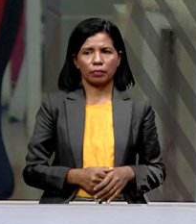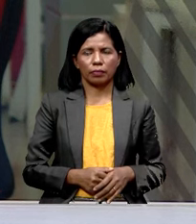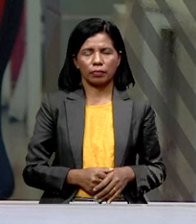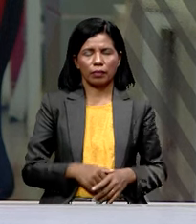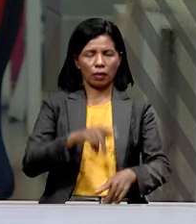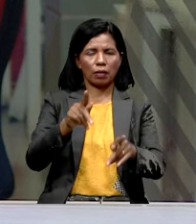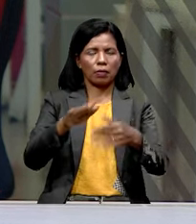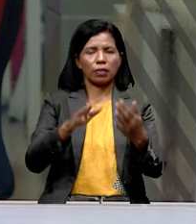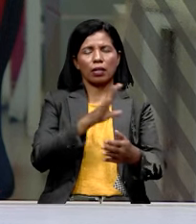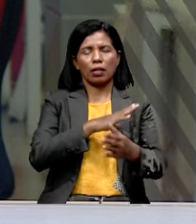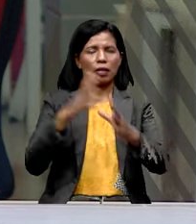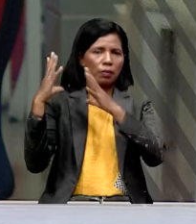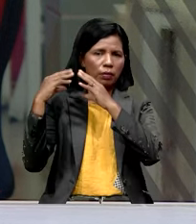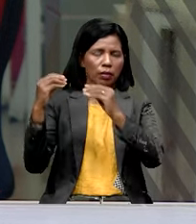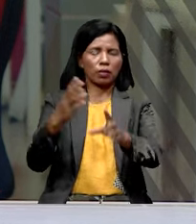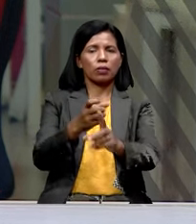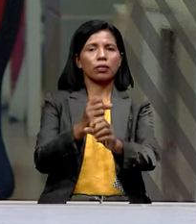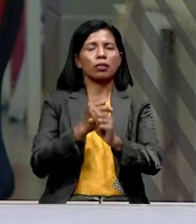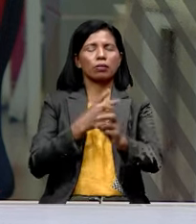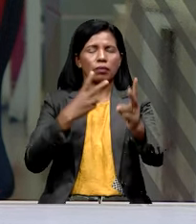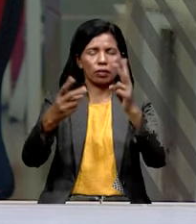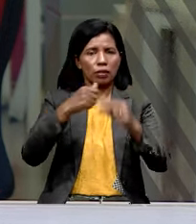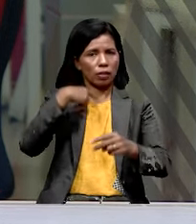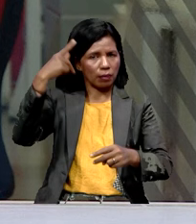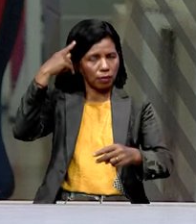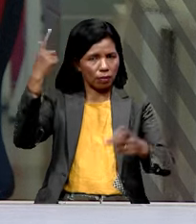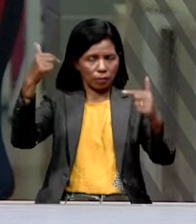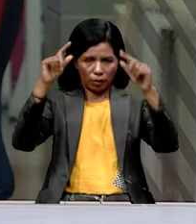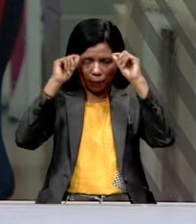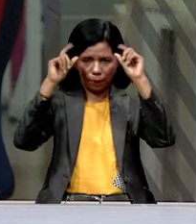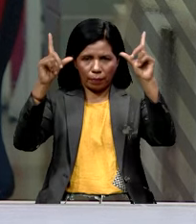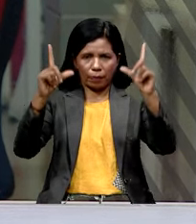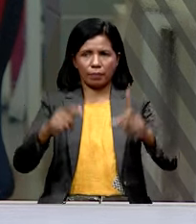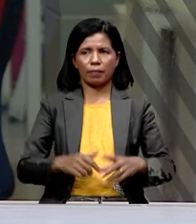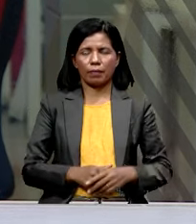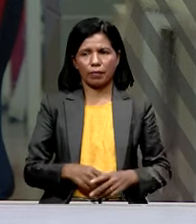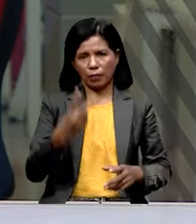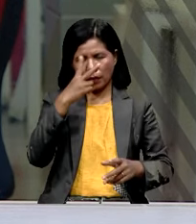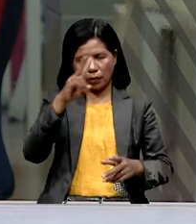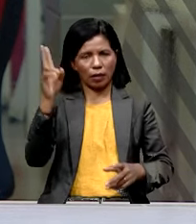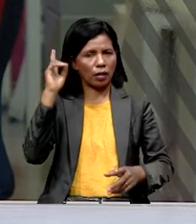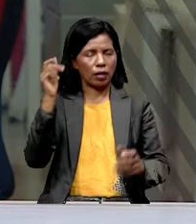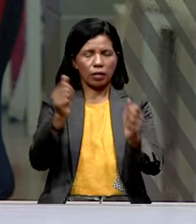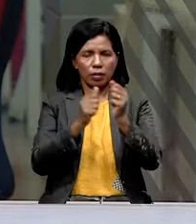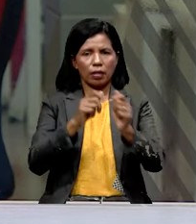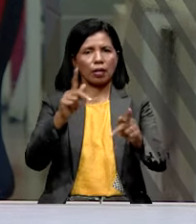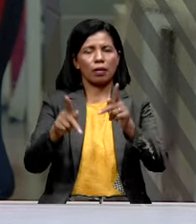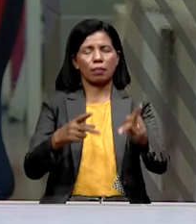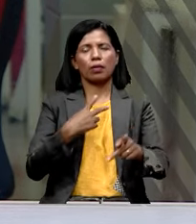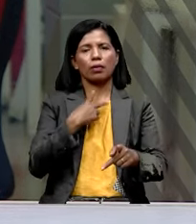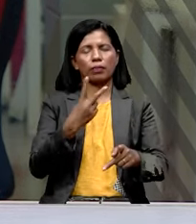Será nisir rei ho esperança recimo visita sua santidade Papa Francisco mai Timor Leste. Tirmai te barona hamutu que será nisir